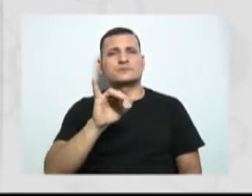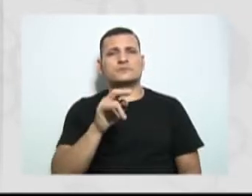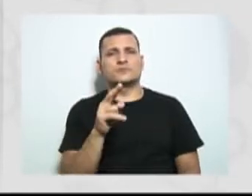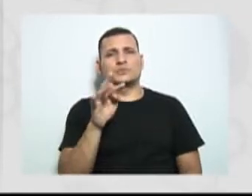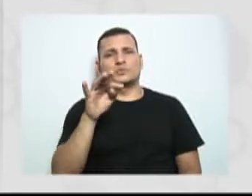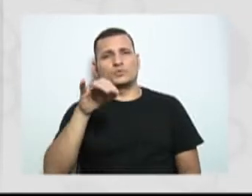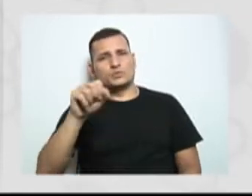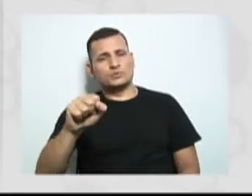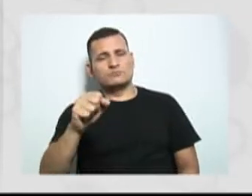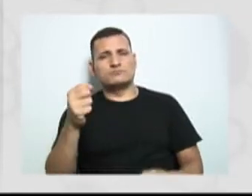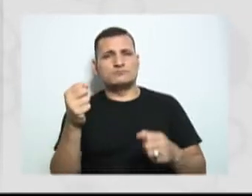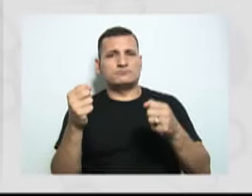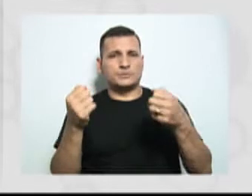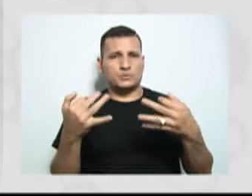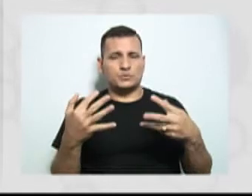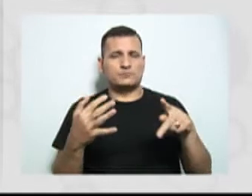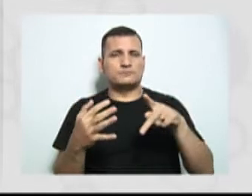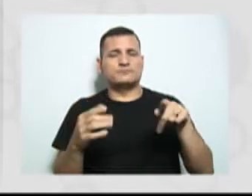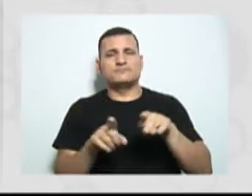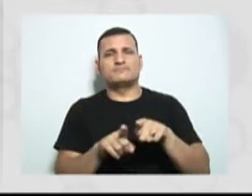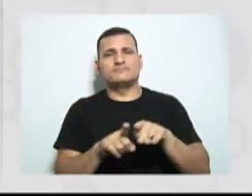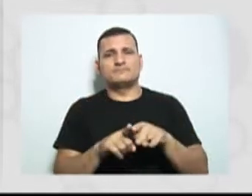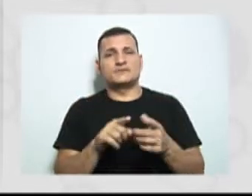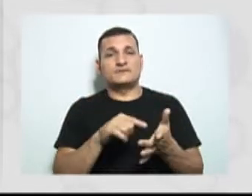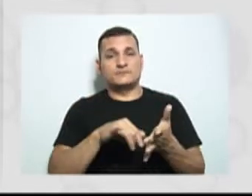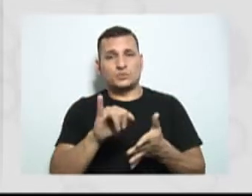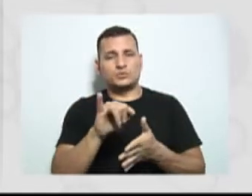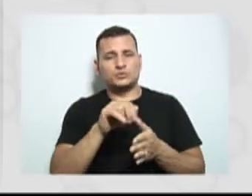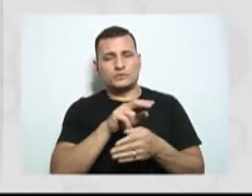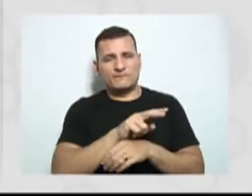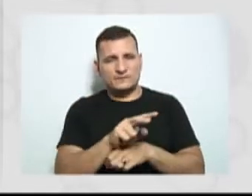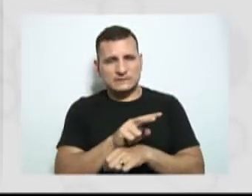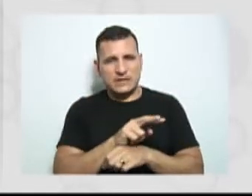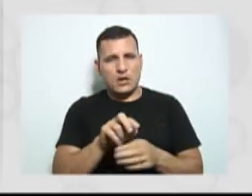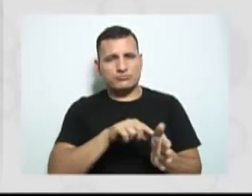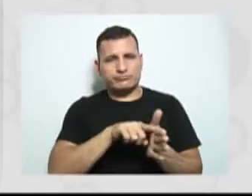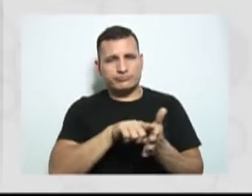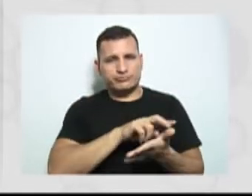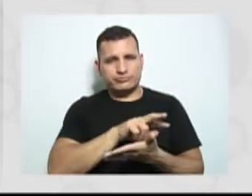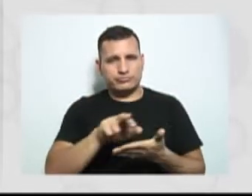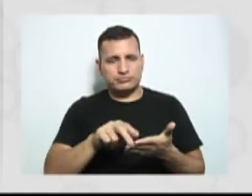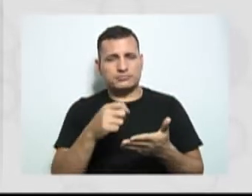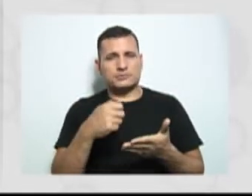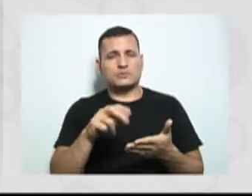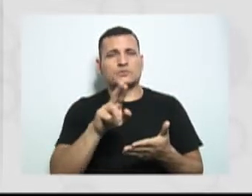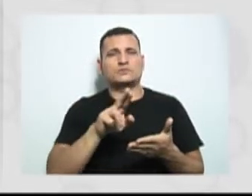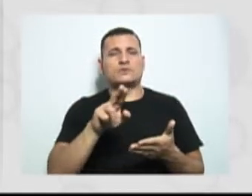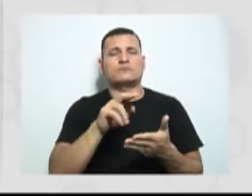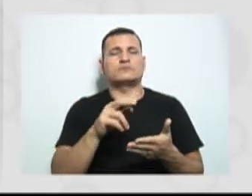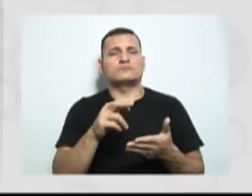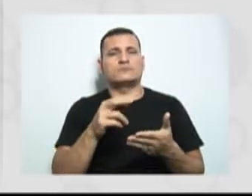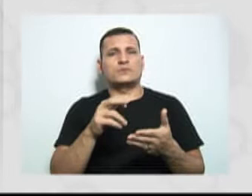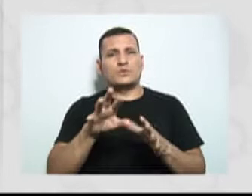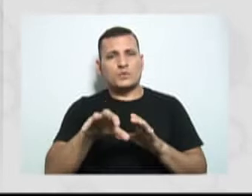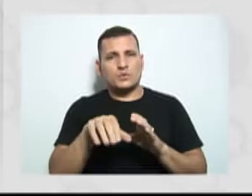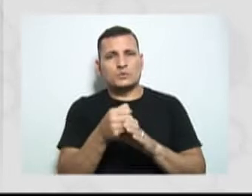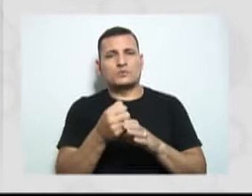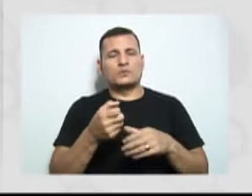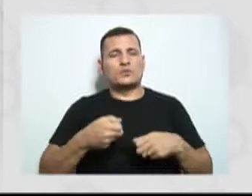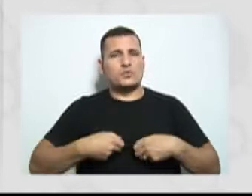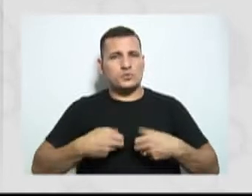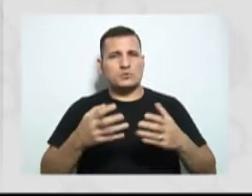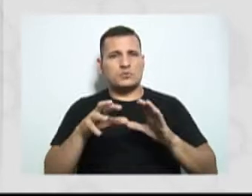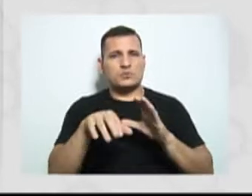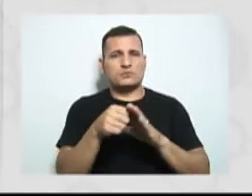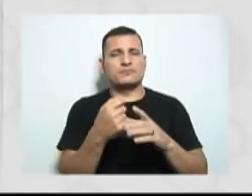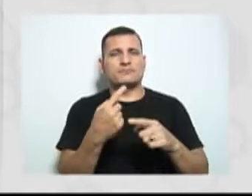também comentou. Questão fiscal tem que ser utilizado a questão de absorção do sistema de custeio por absorção, porque entra